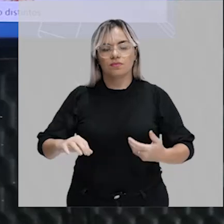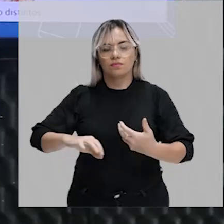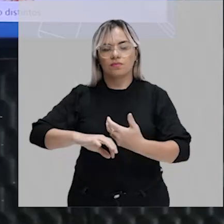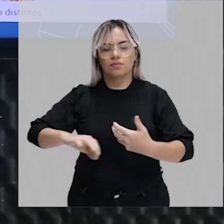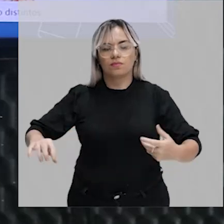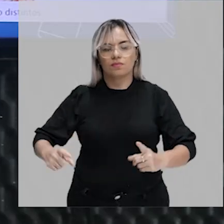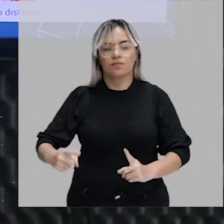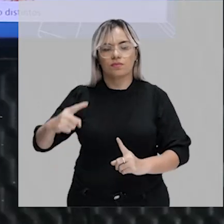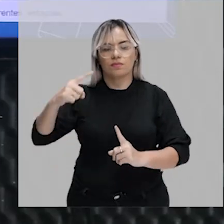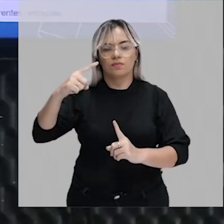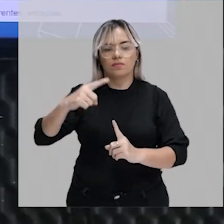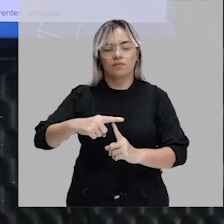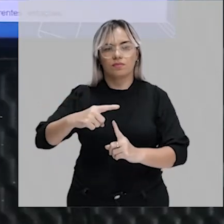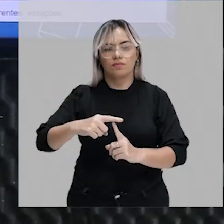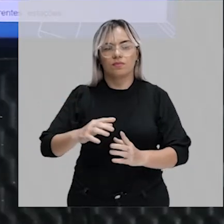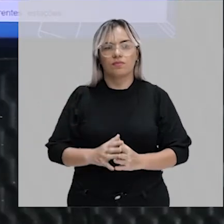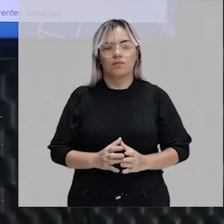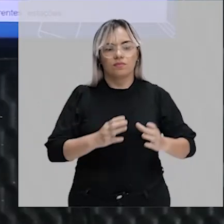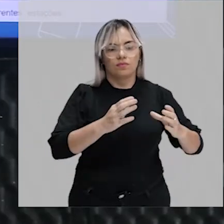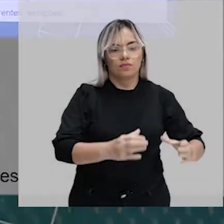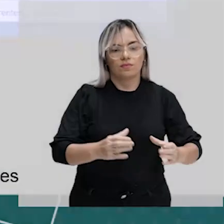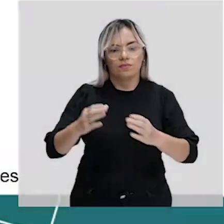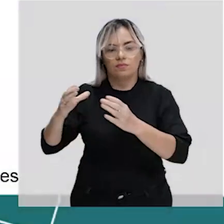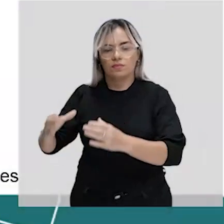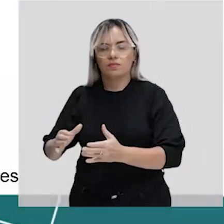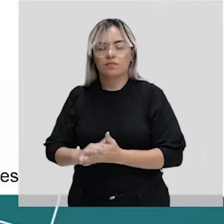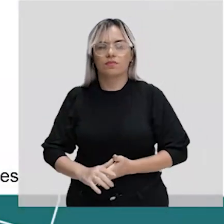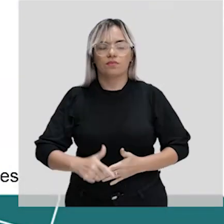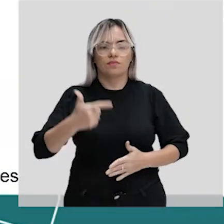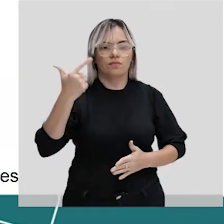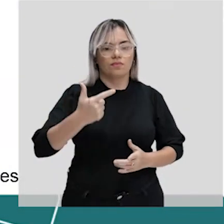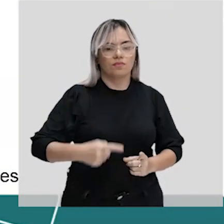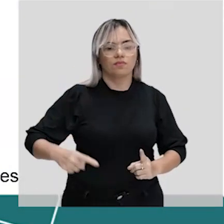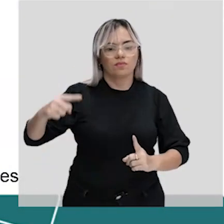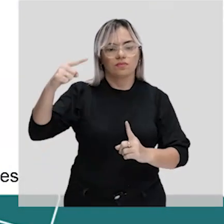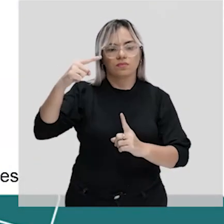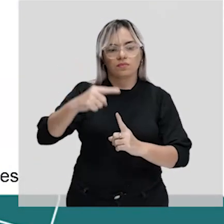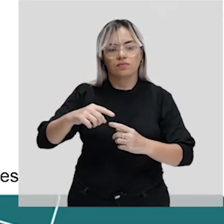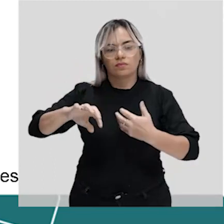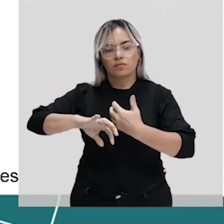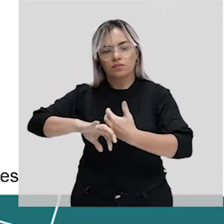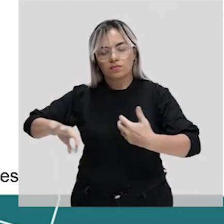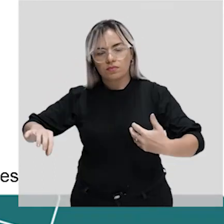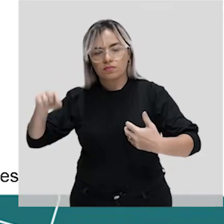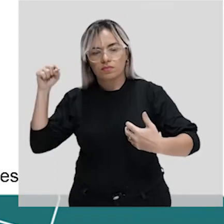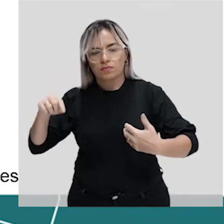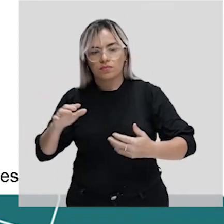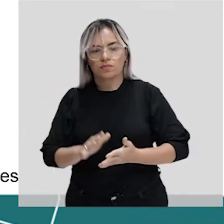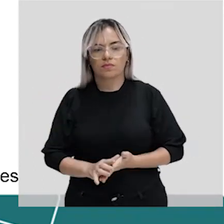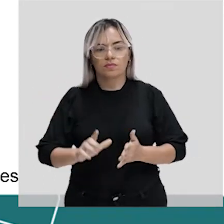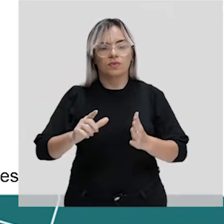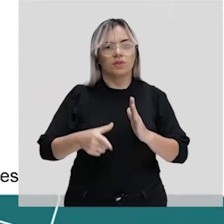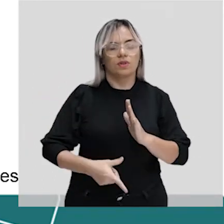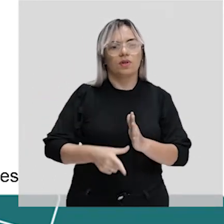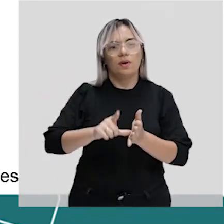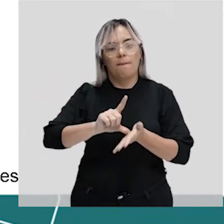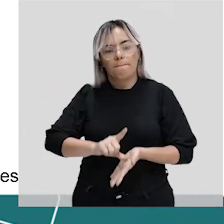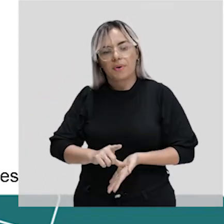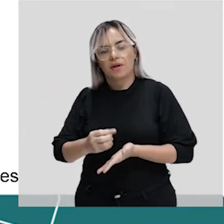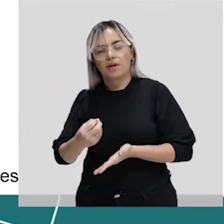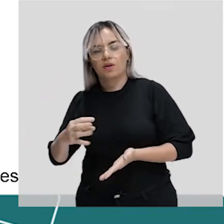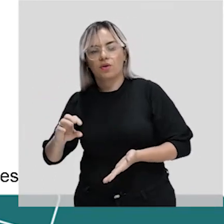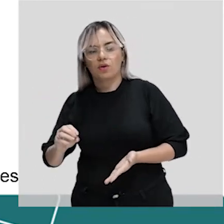isolamento de habitat. O segundo tipo de isolamento, que é também um mecanismo pré-zigótico, é